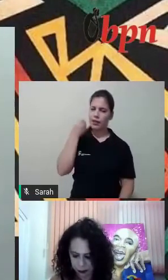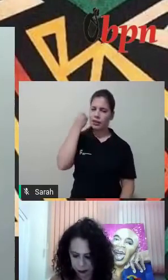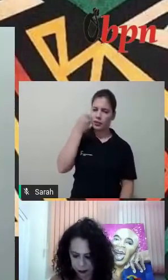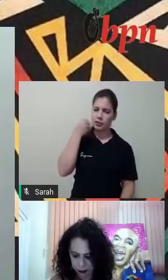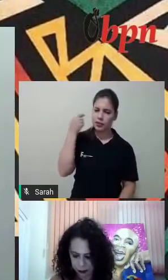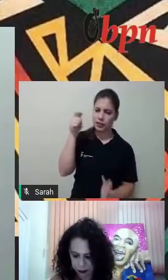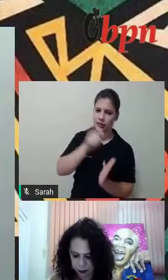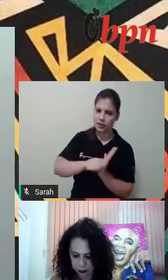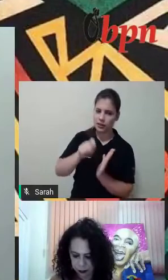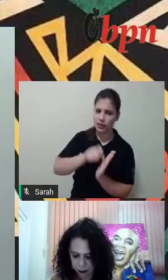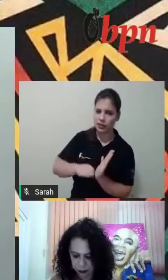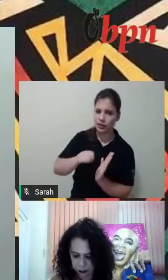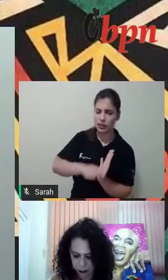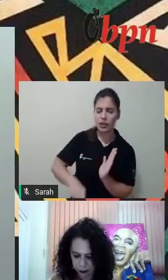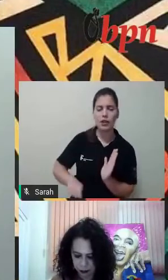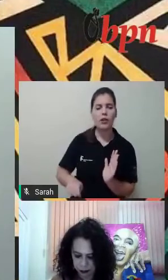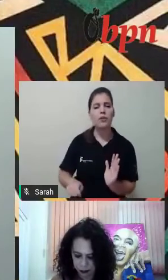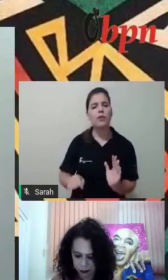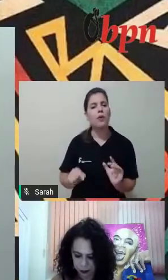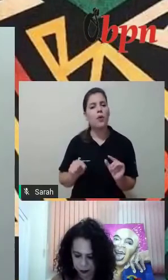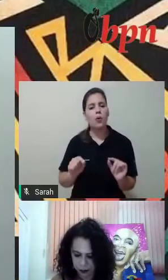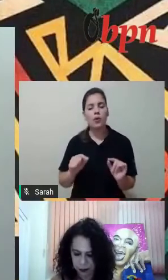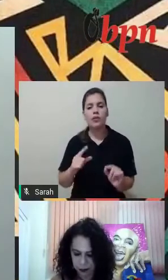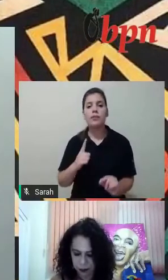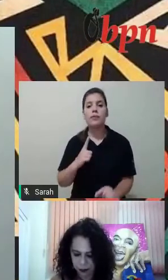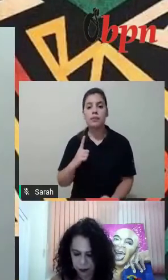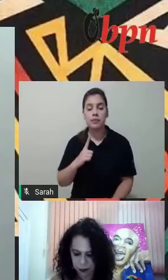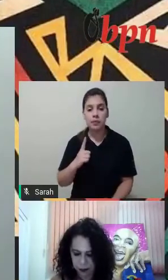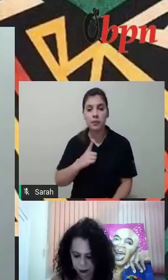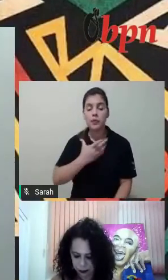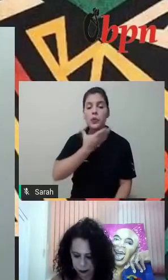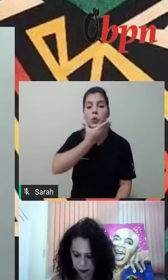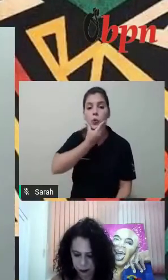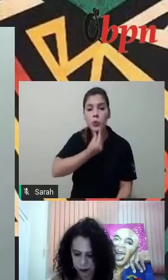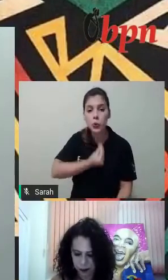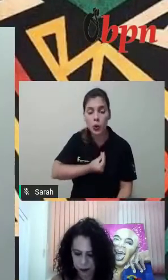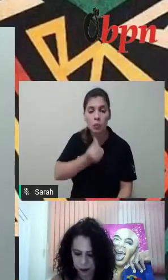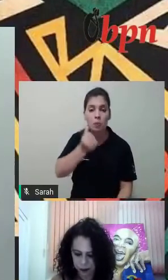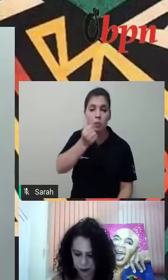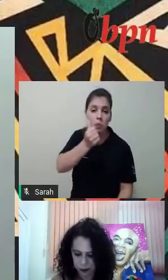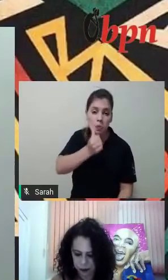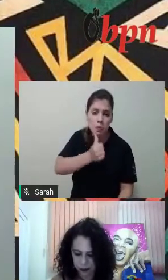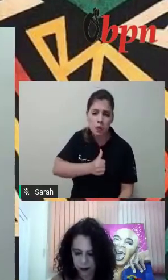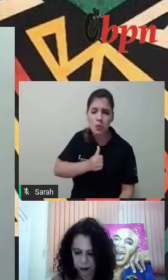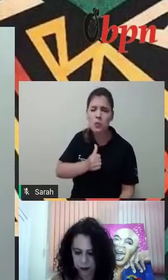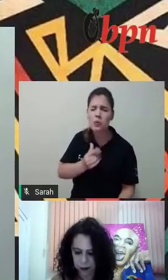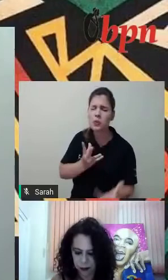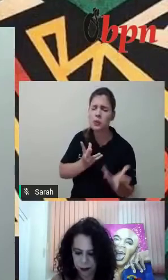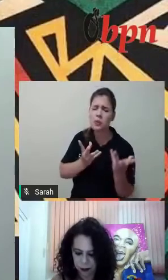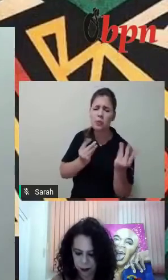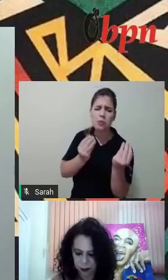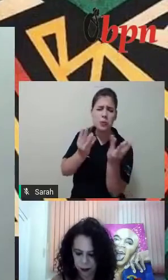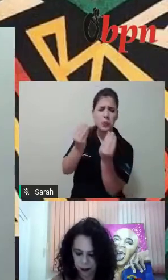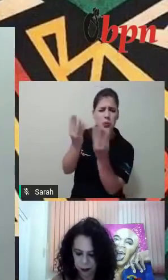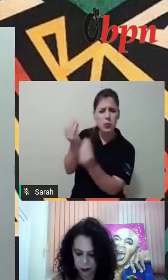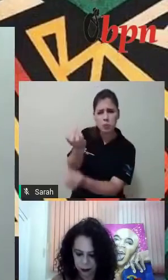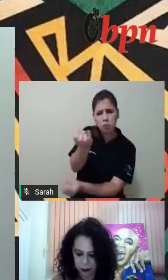tem uma série de escritoras e de escritores que estão aí produzindo,